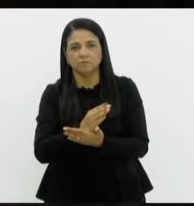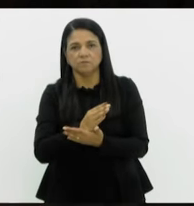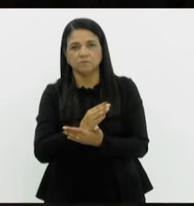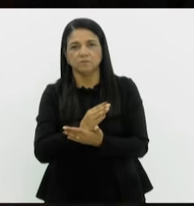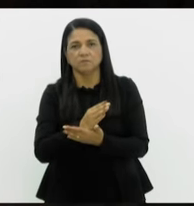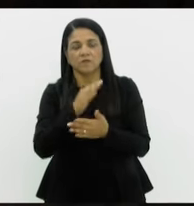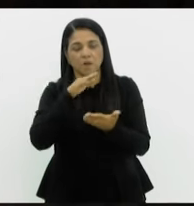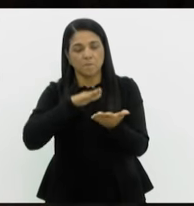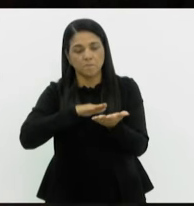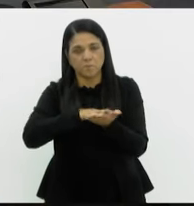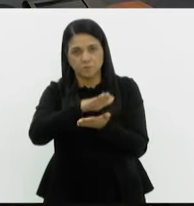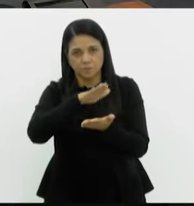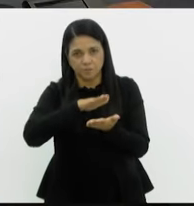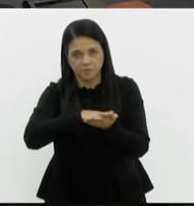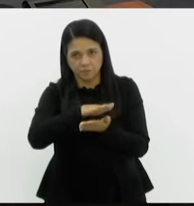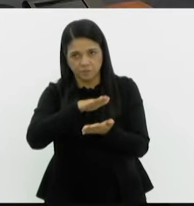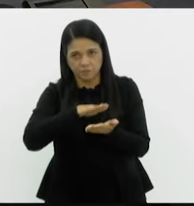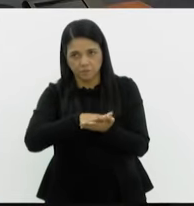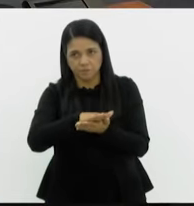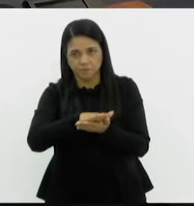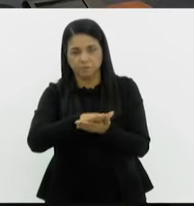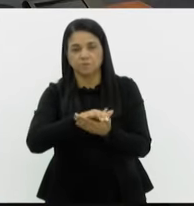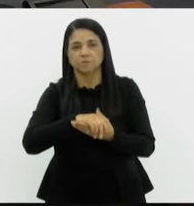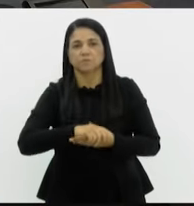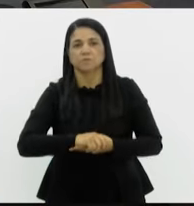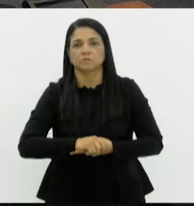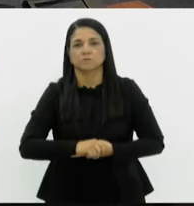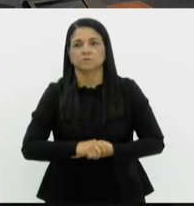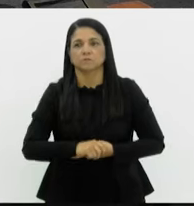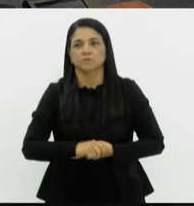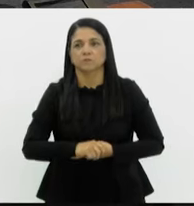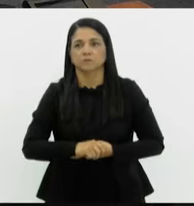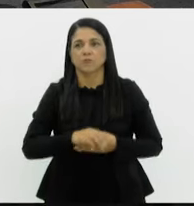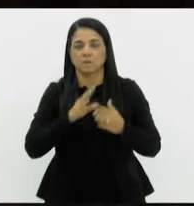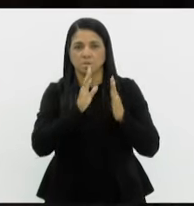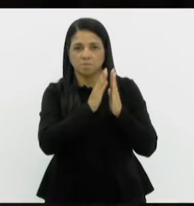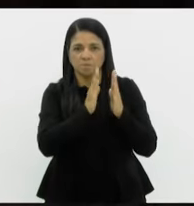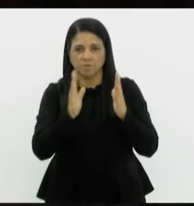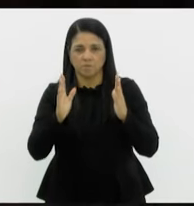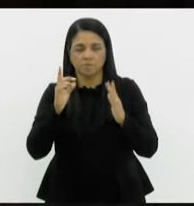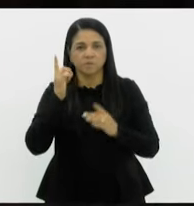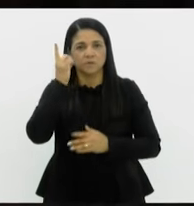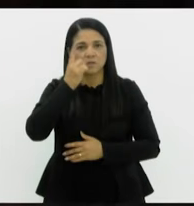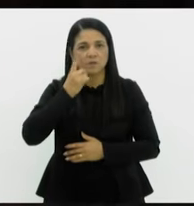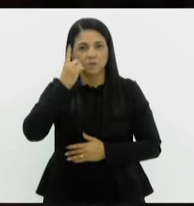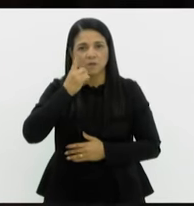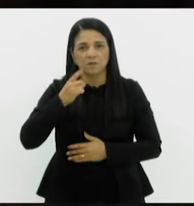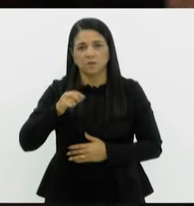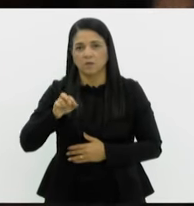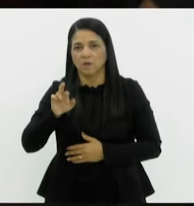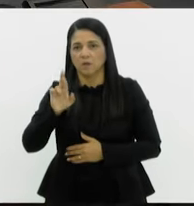Vai à publicação. Pela ordem, presidente. Pela ordem, nosso nobre deputado Renan.